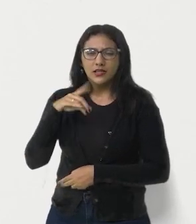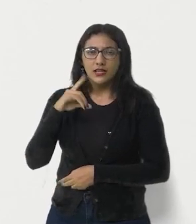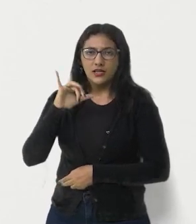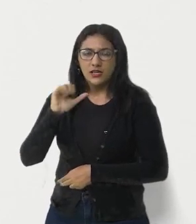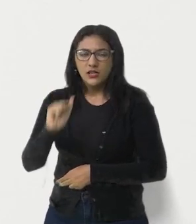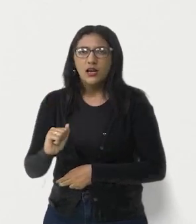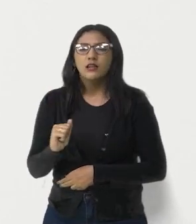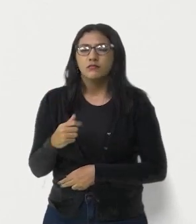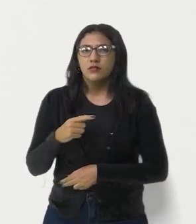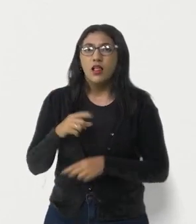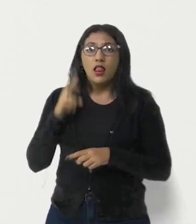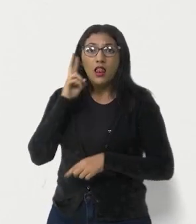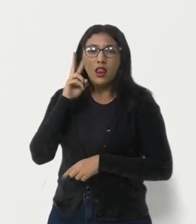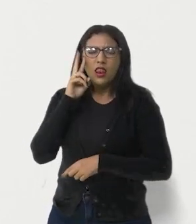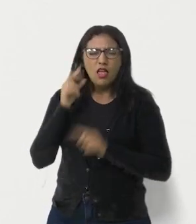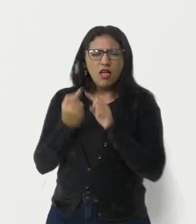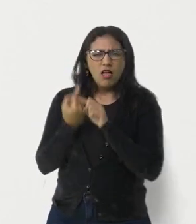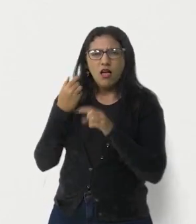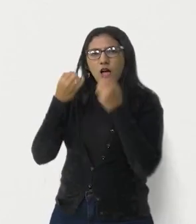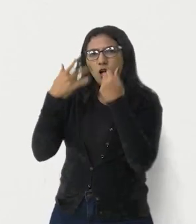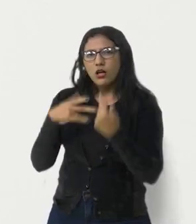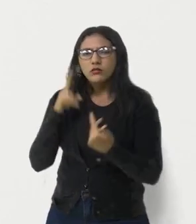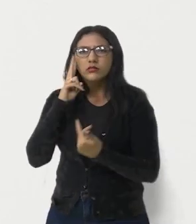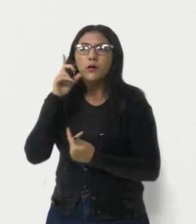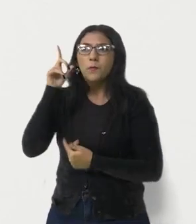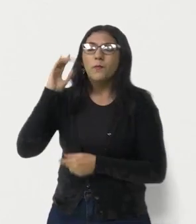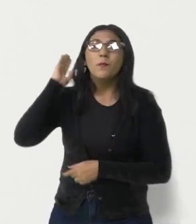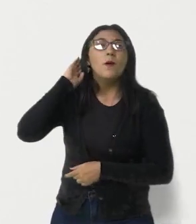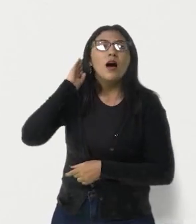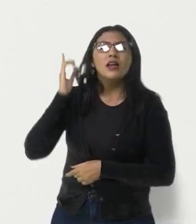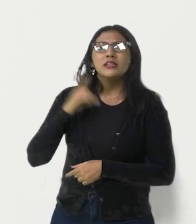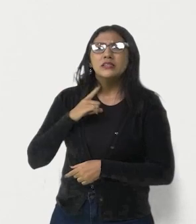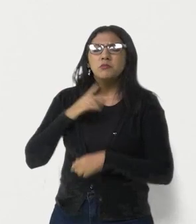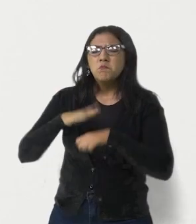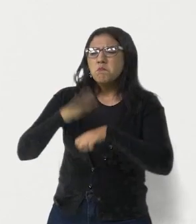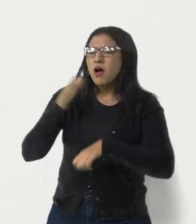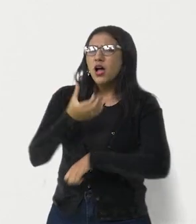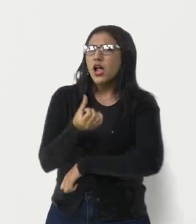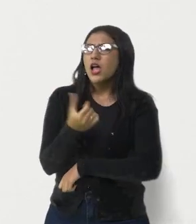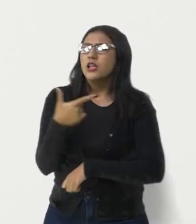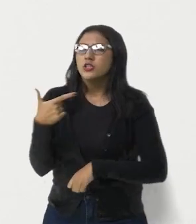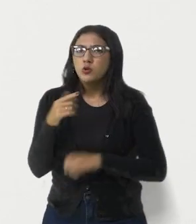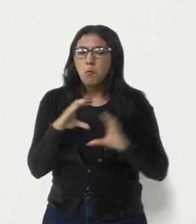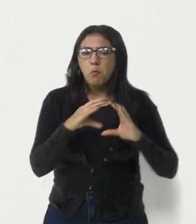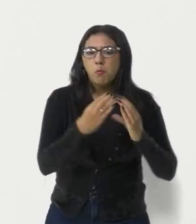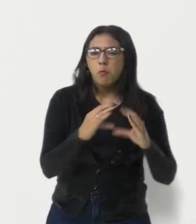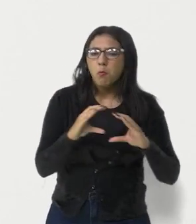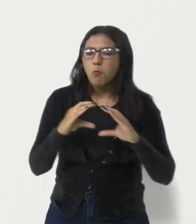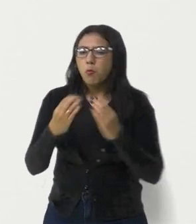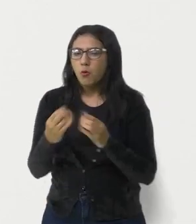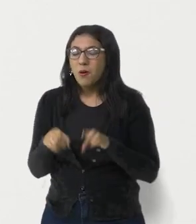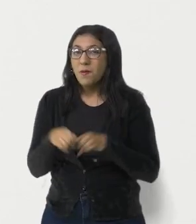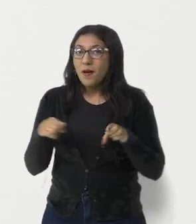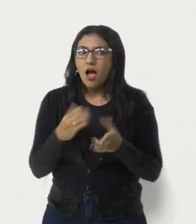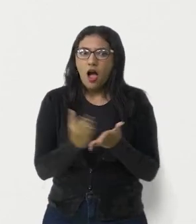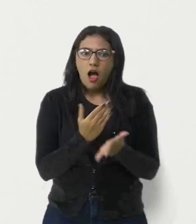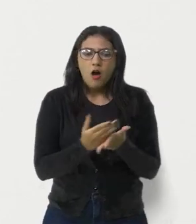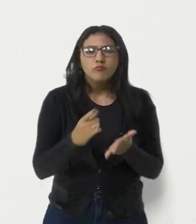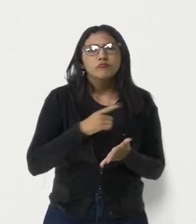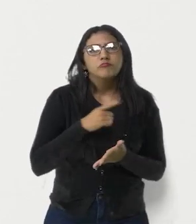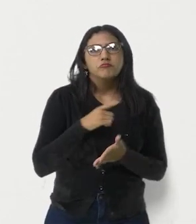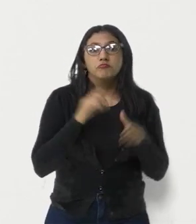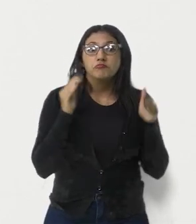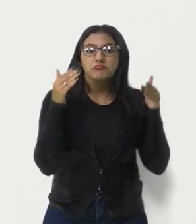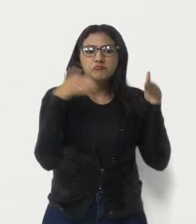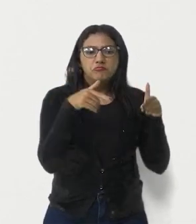para vocês, no Pará são muitas, né? São 62 comunidades quilombolas com 53 com títulos. Por que